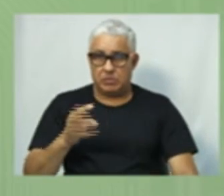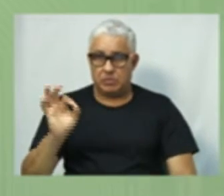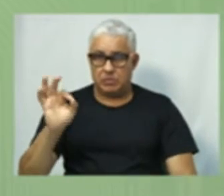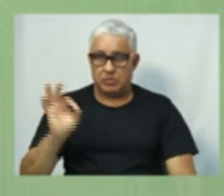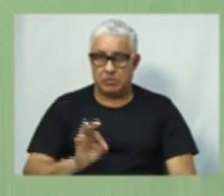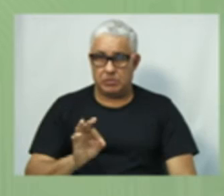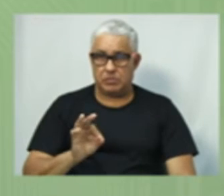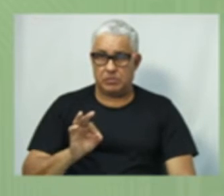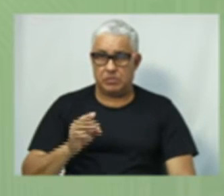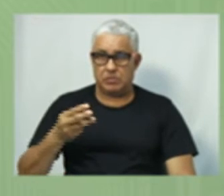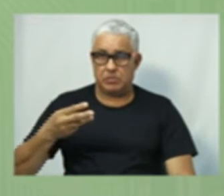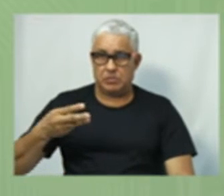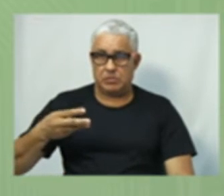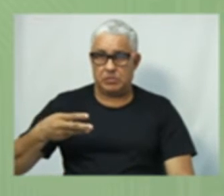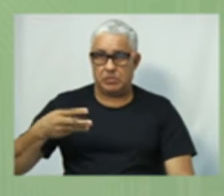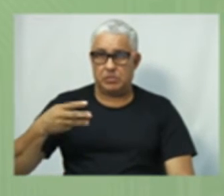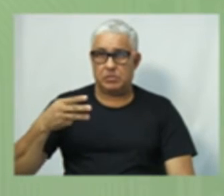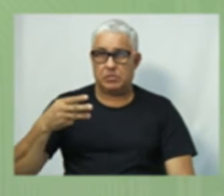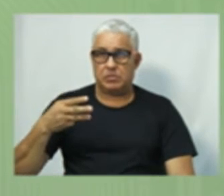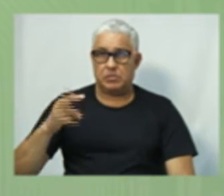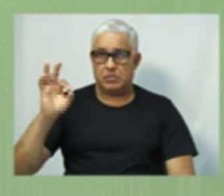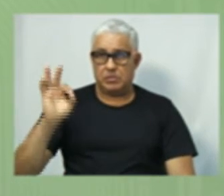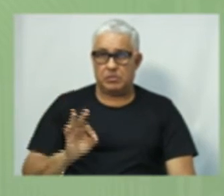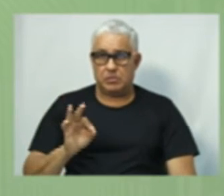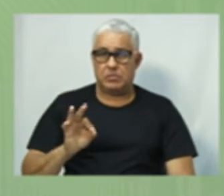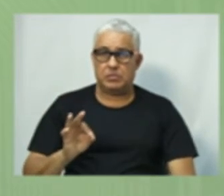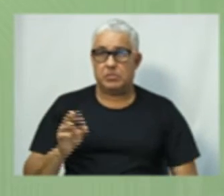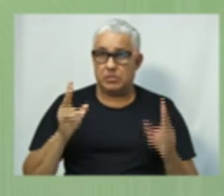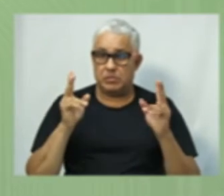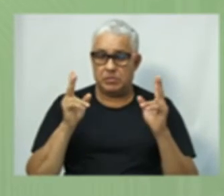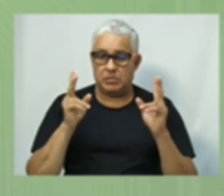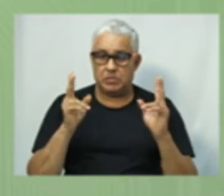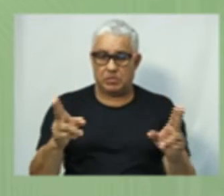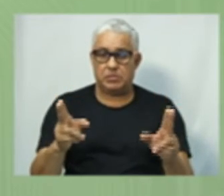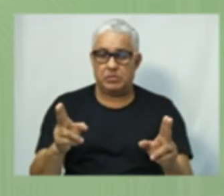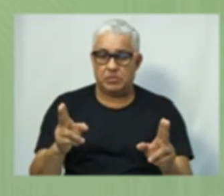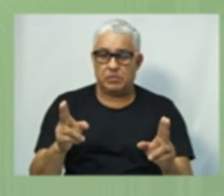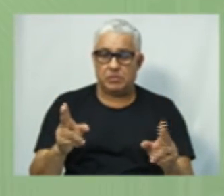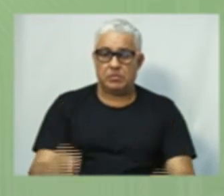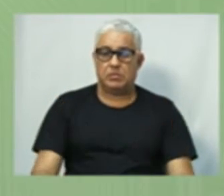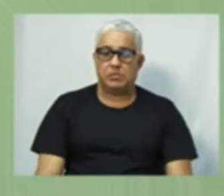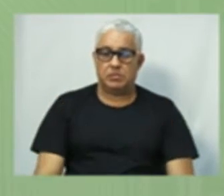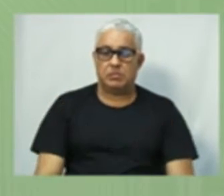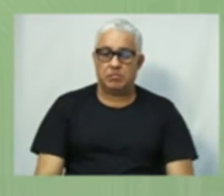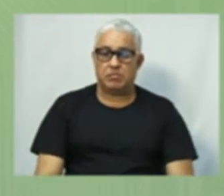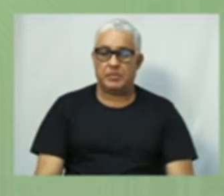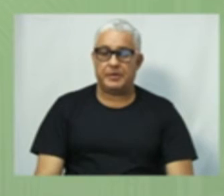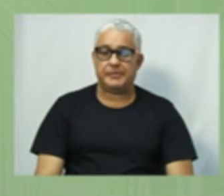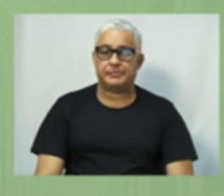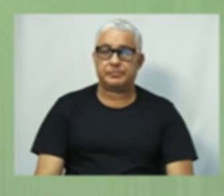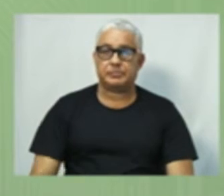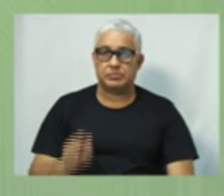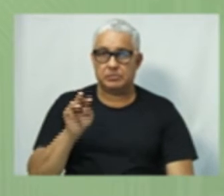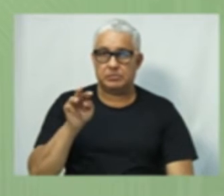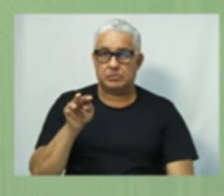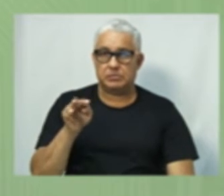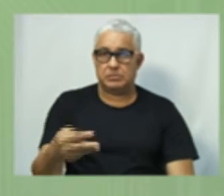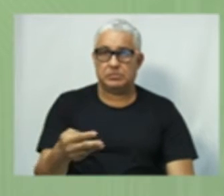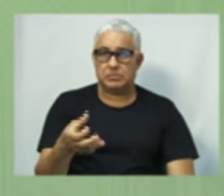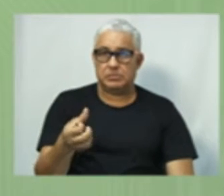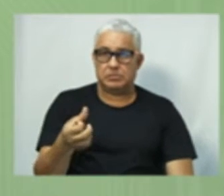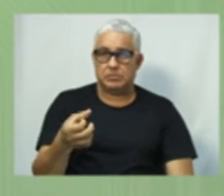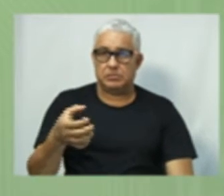3%. Não aperta o sinal de igual, aperta o sinal de porcentagem. O valor total?